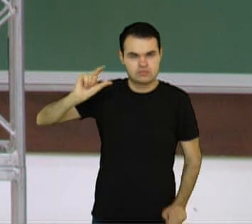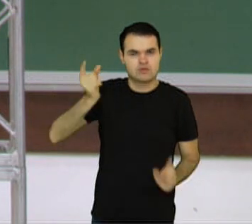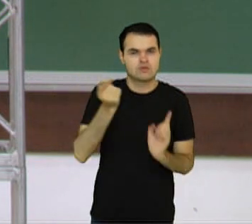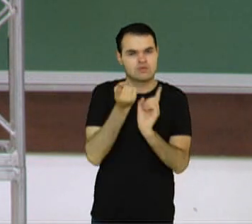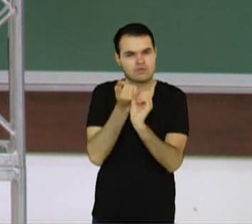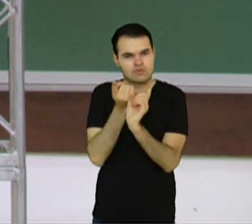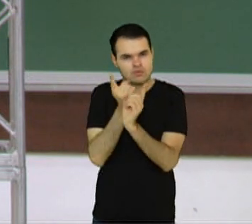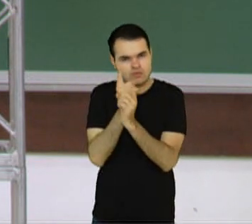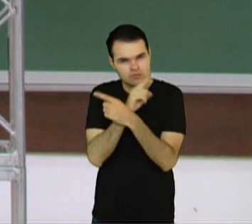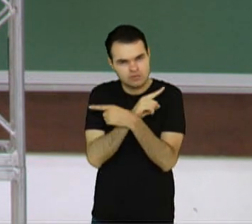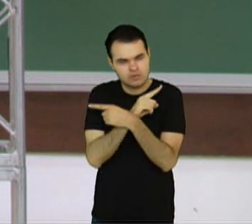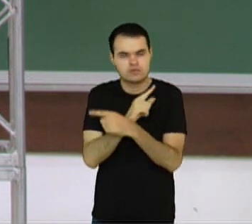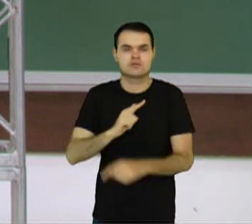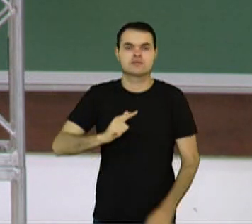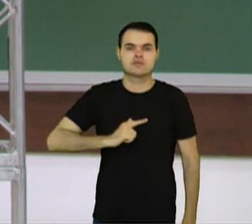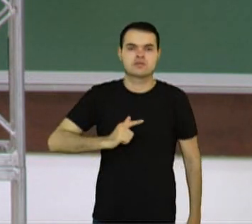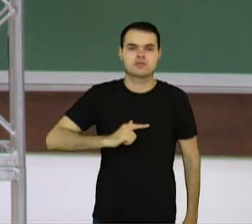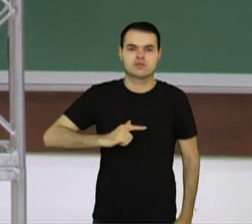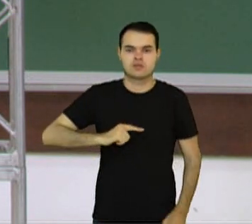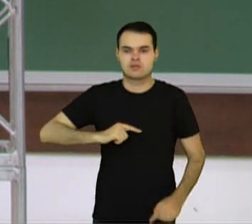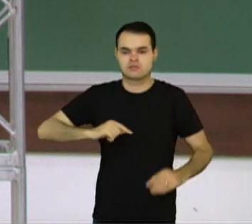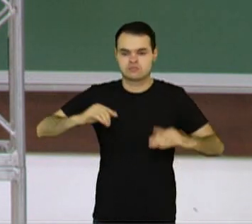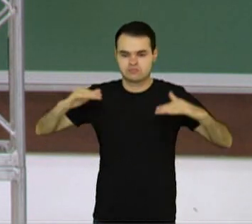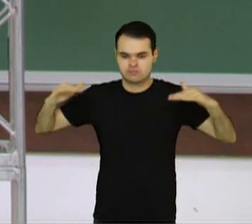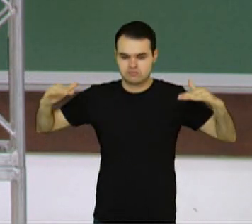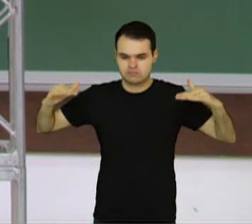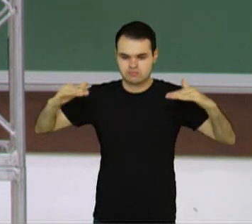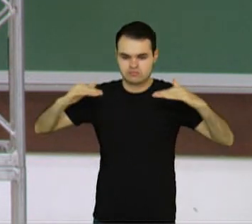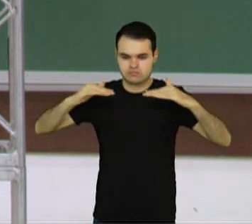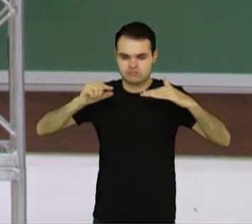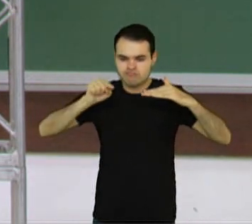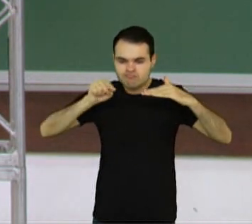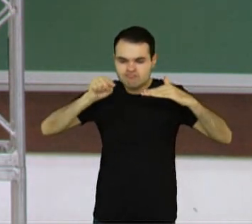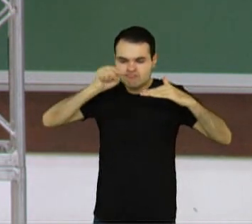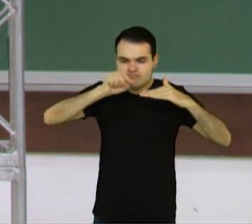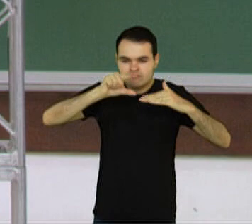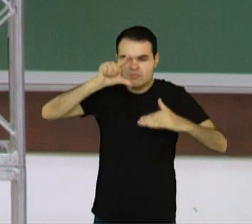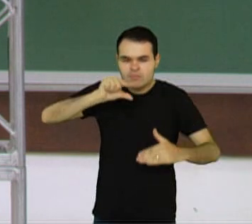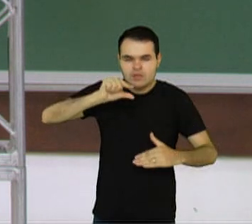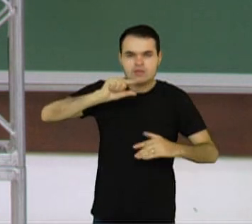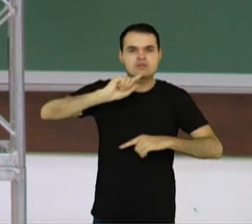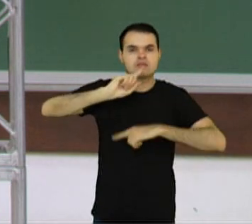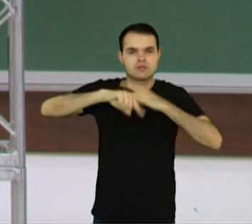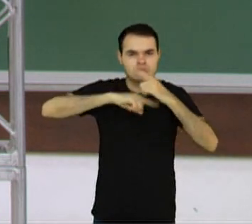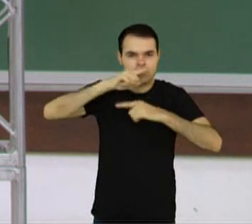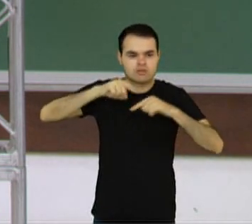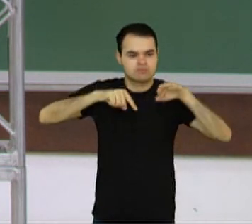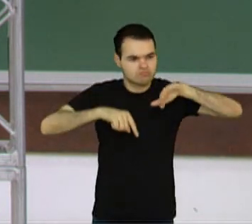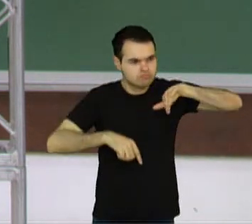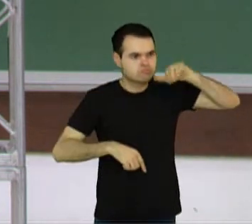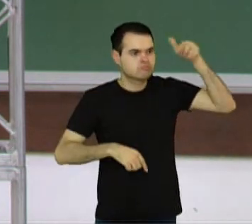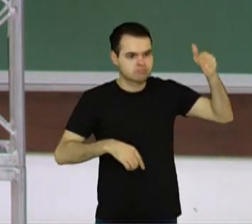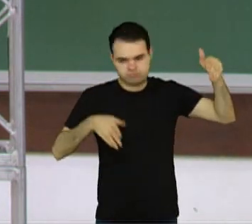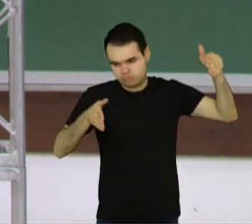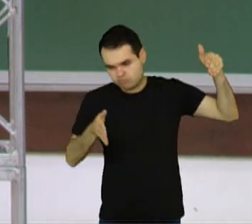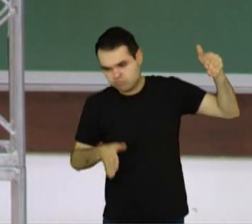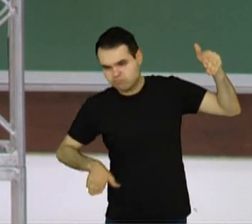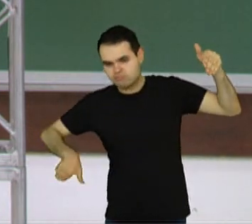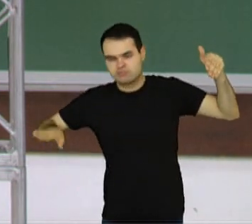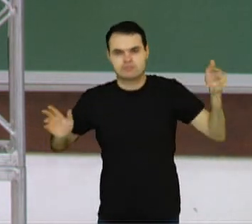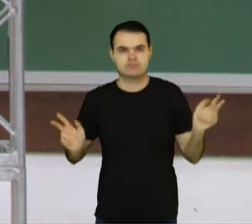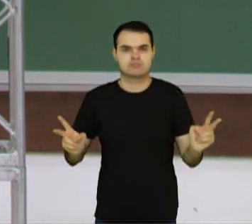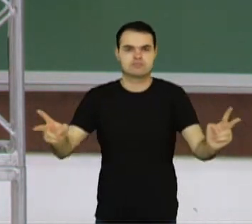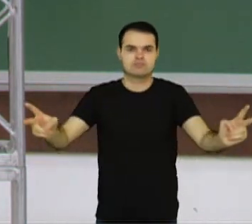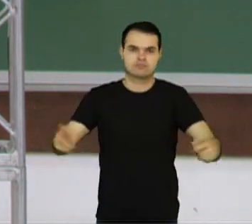você vai ter um resultado menor na concepção final. E aí depois, cada uma segue seu rumo, ok?